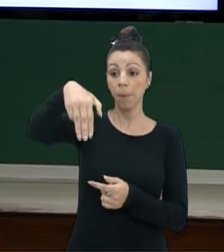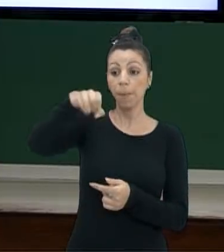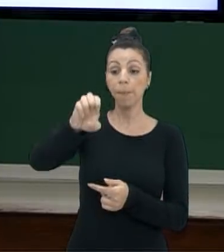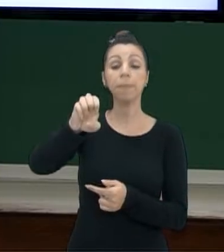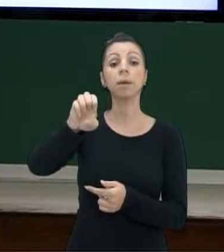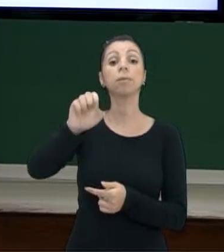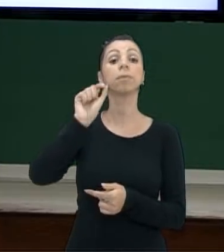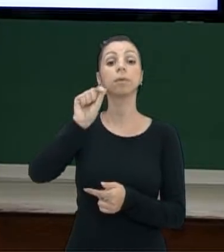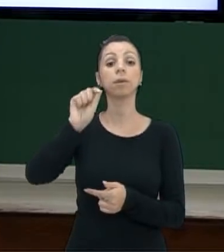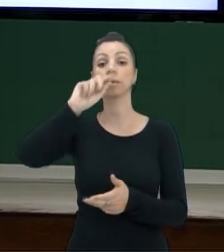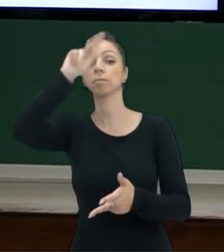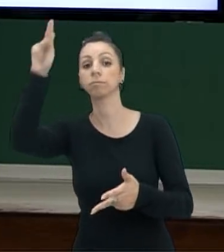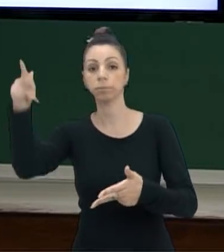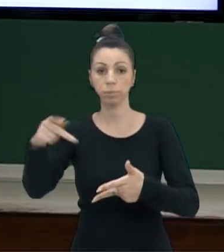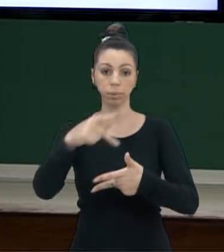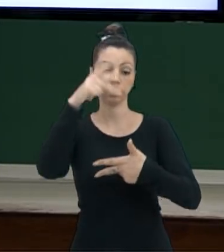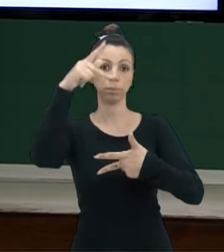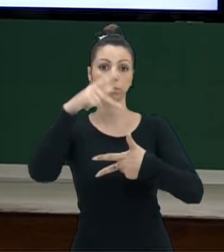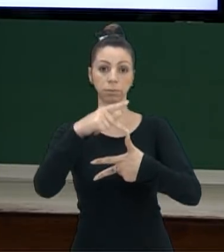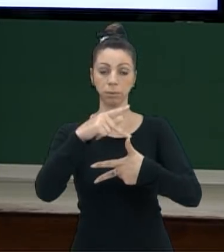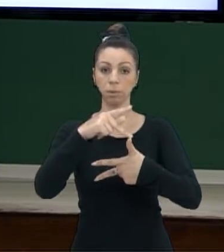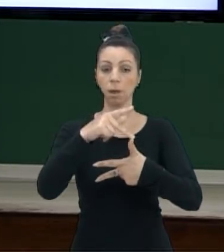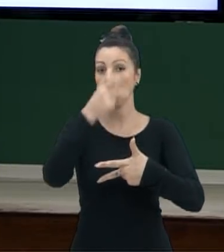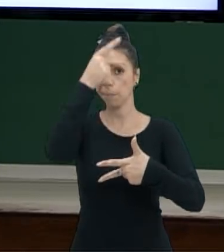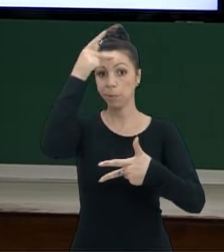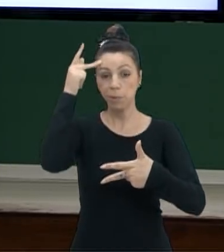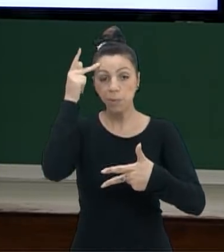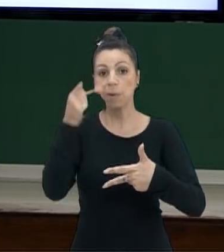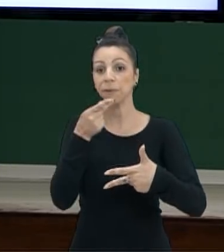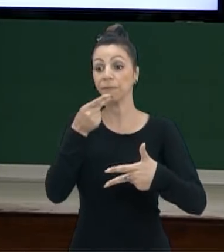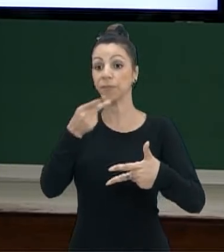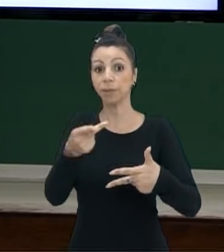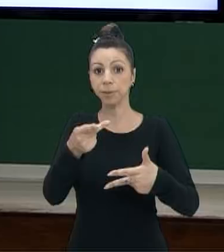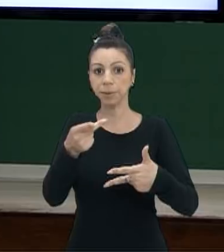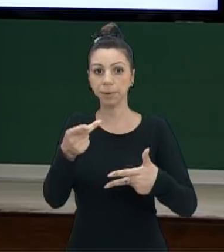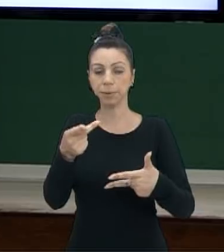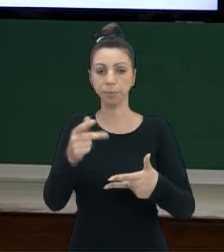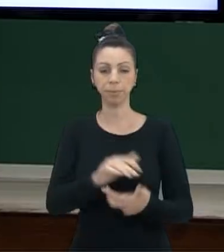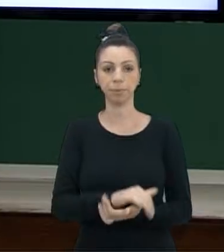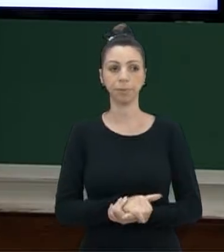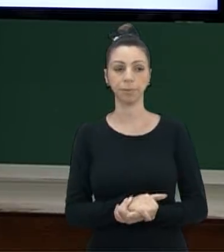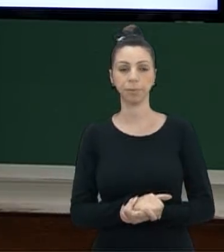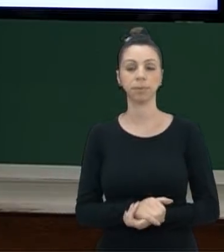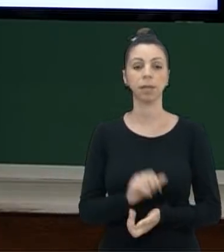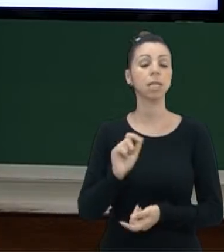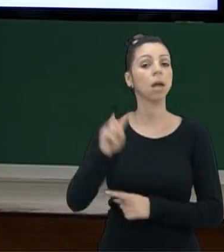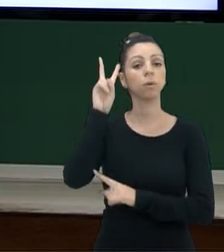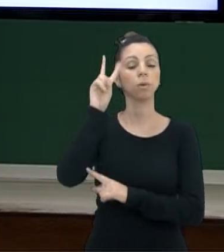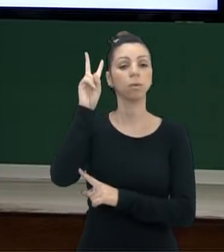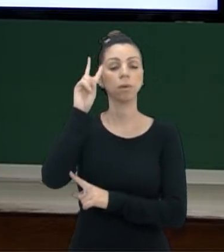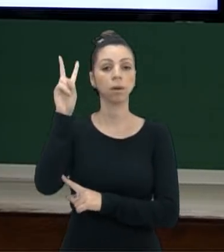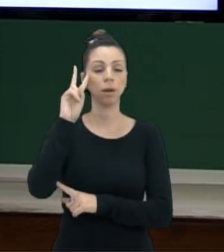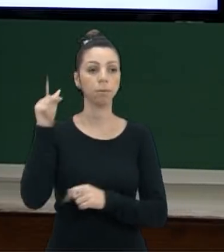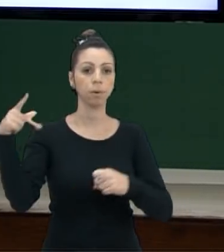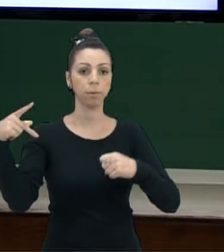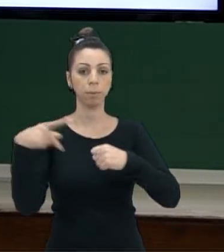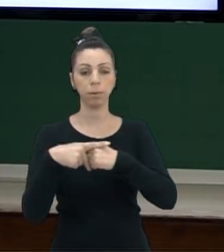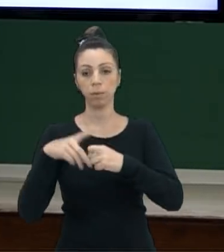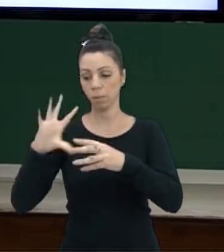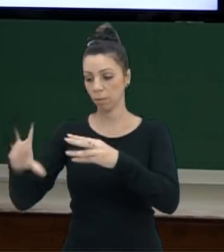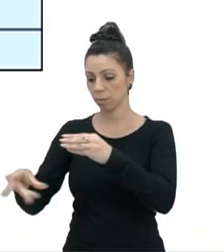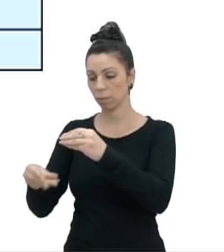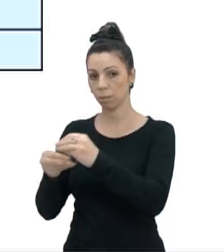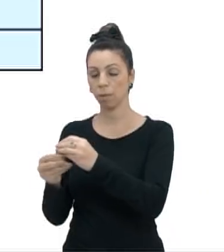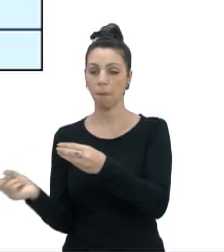primeira pessoa, quem está falando. Então, quem não lembra dos pronomes oblíquos, vamos voltar aqui para